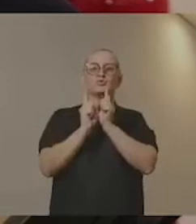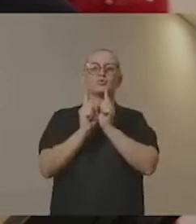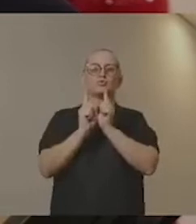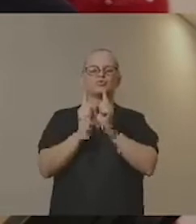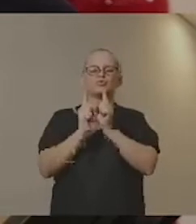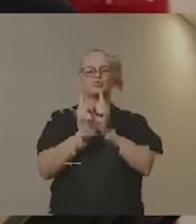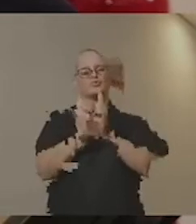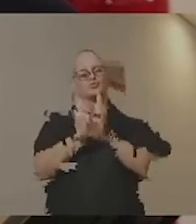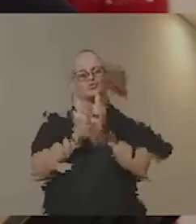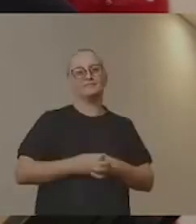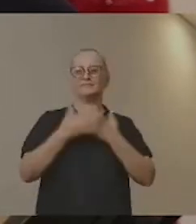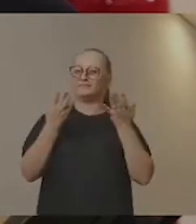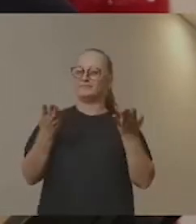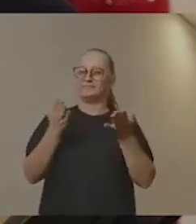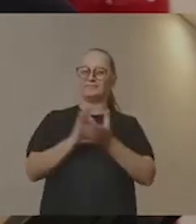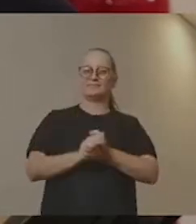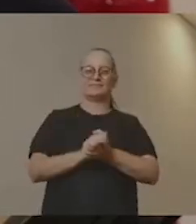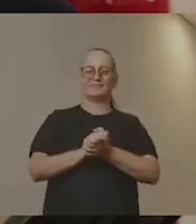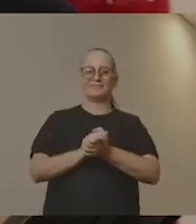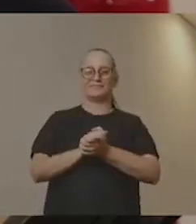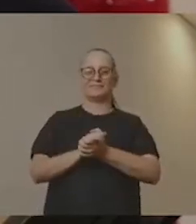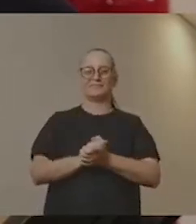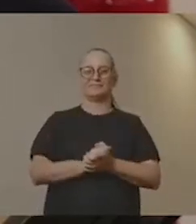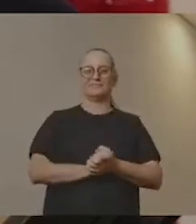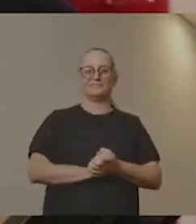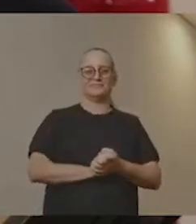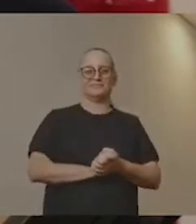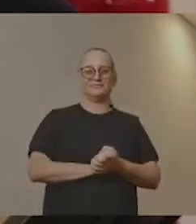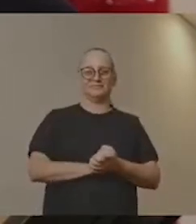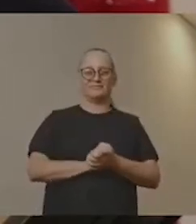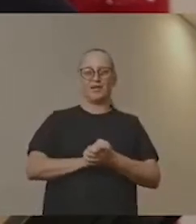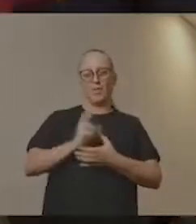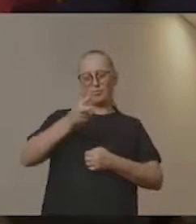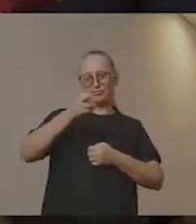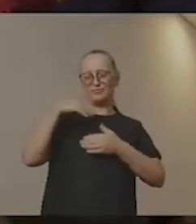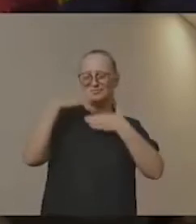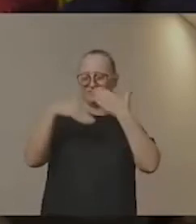Bom, essa coisa não passar, né? A gente, vai, a gente vai continuando.